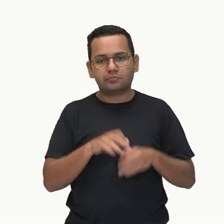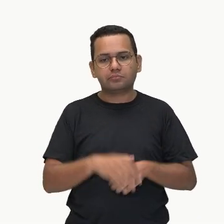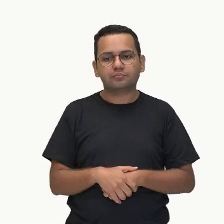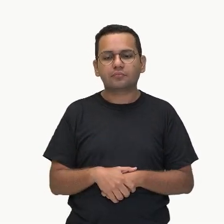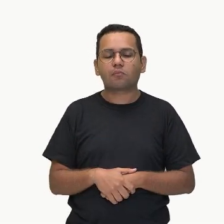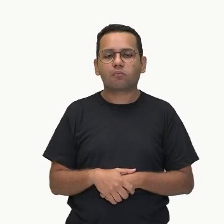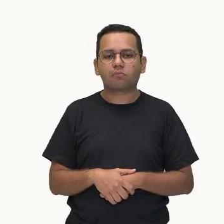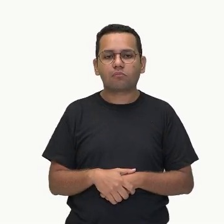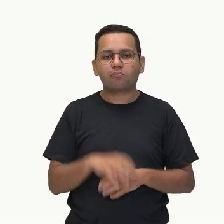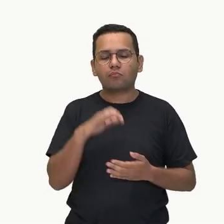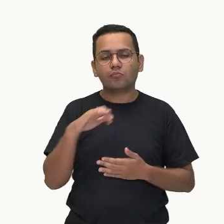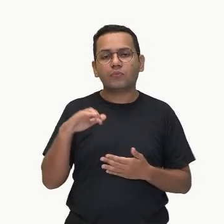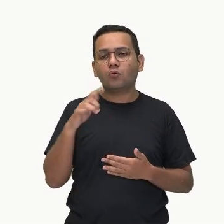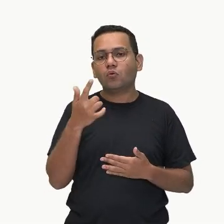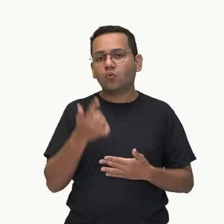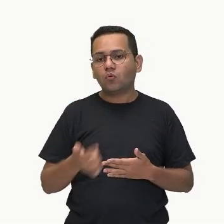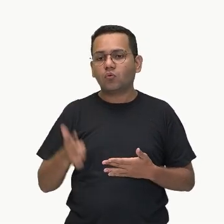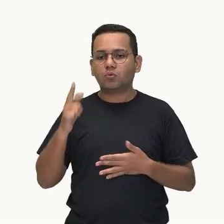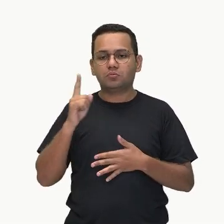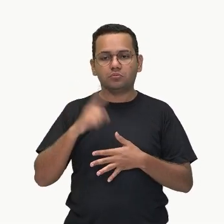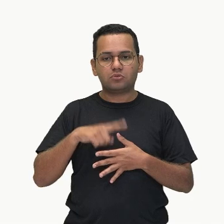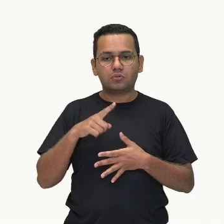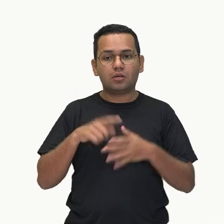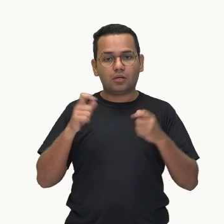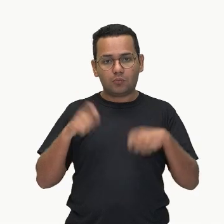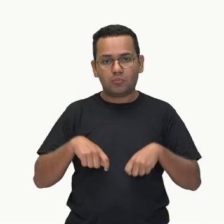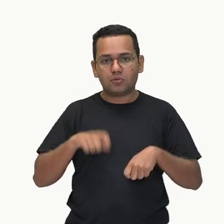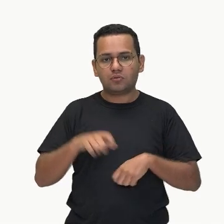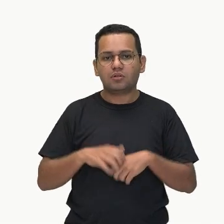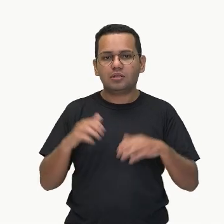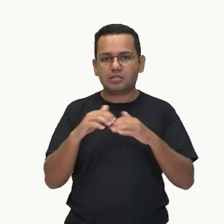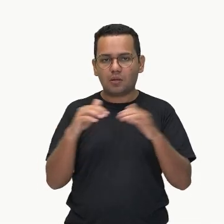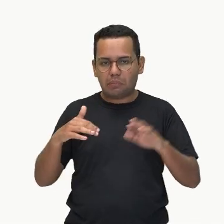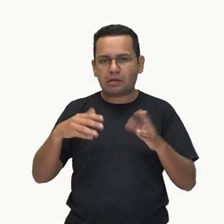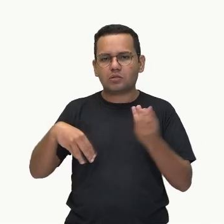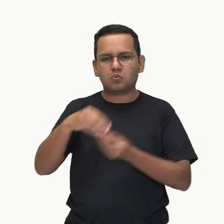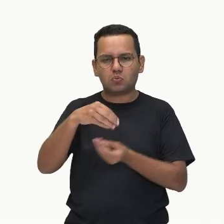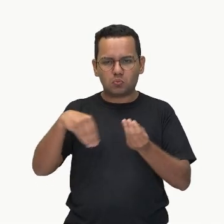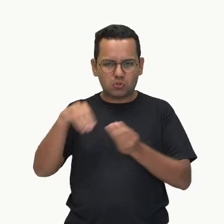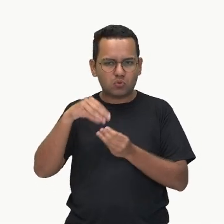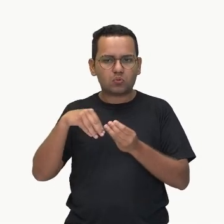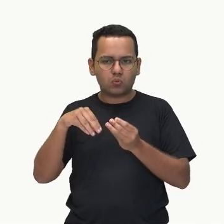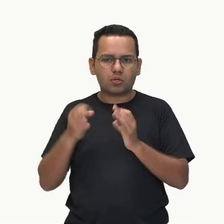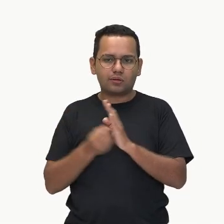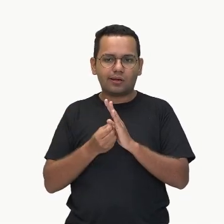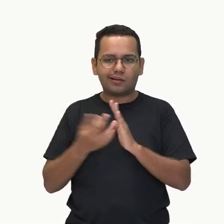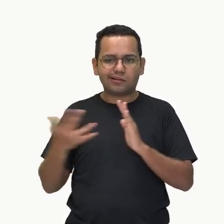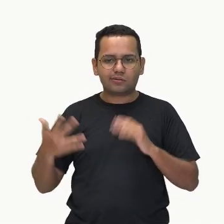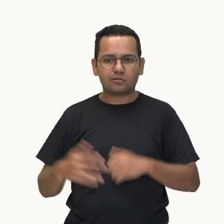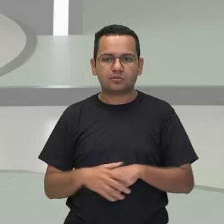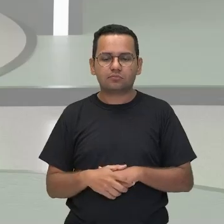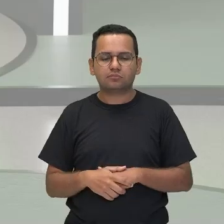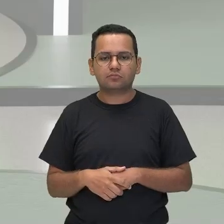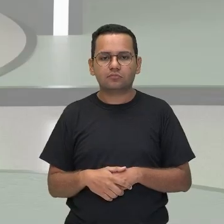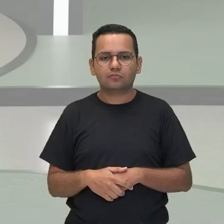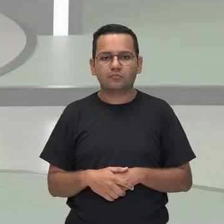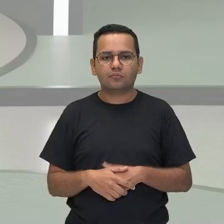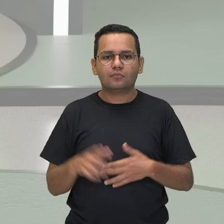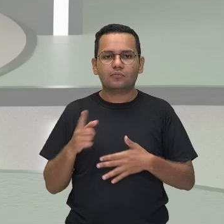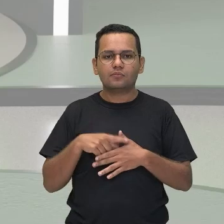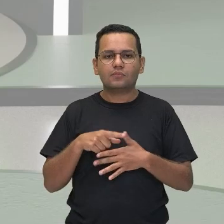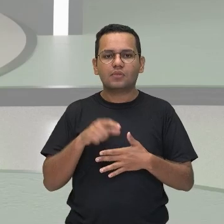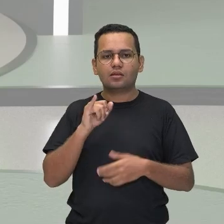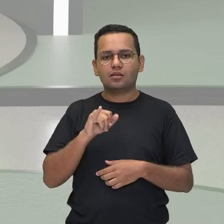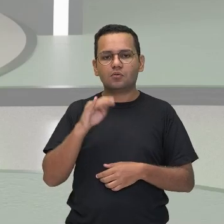Próximo método, também empregado para separar substâncias, ou melhor, misturas heterogêneas, é a